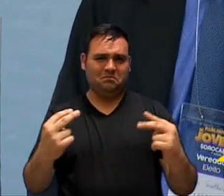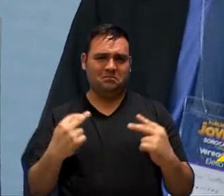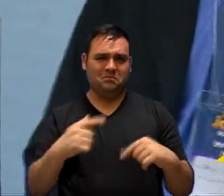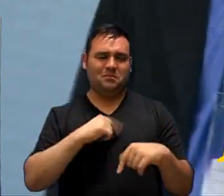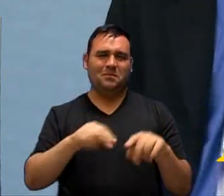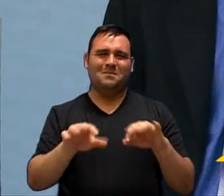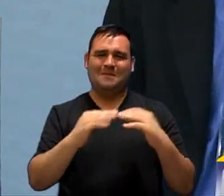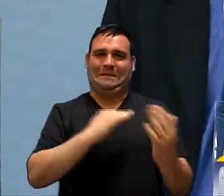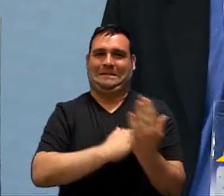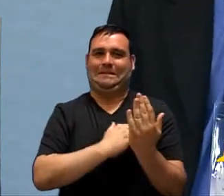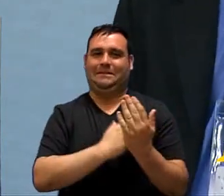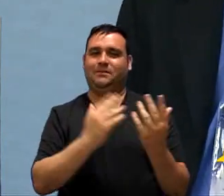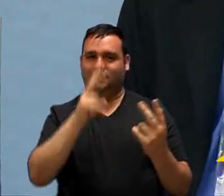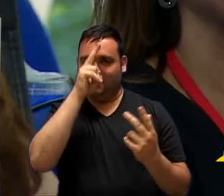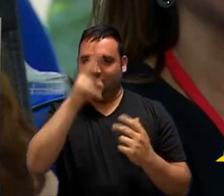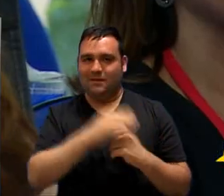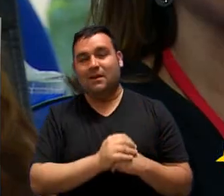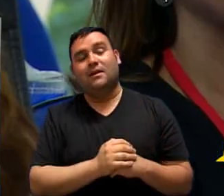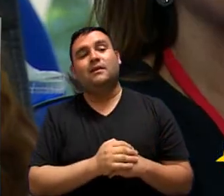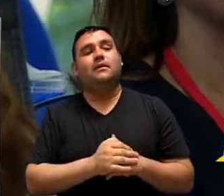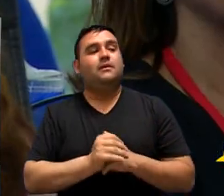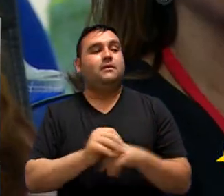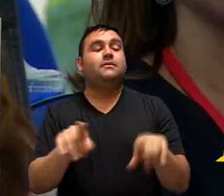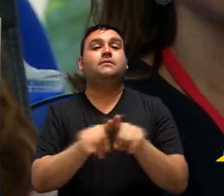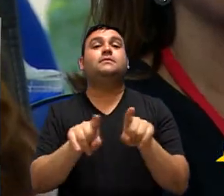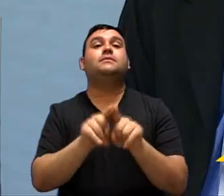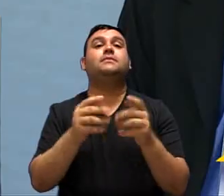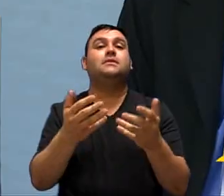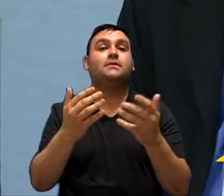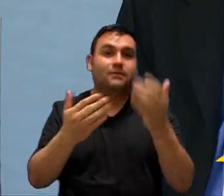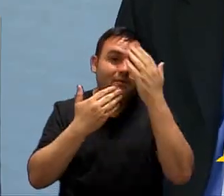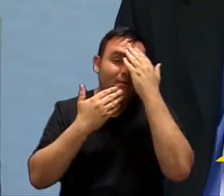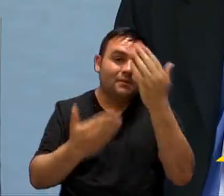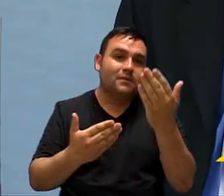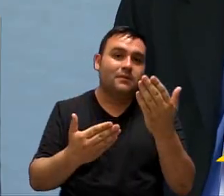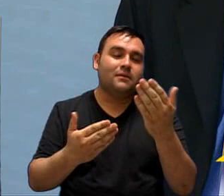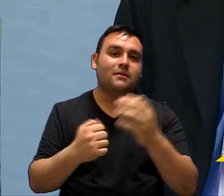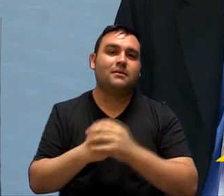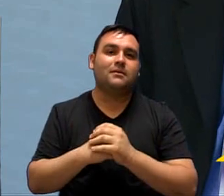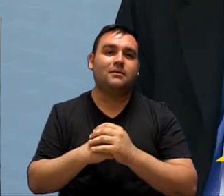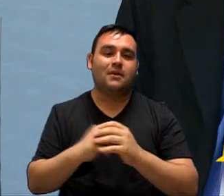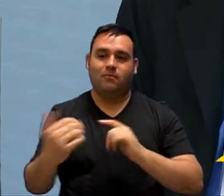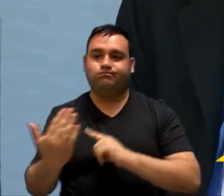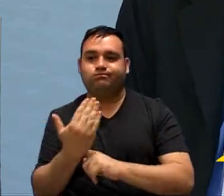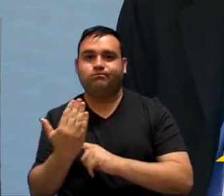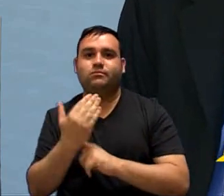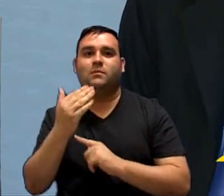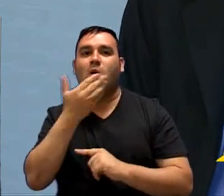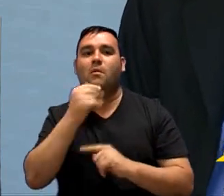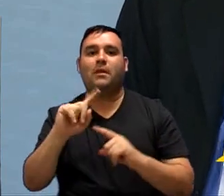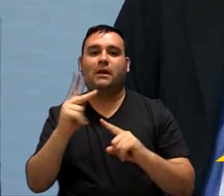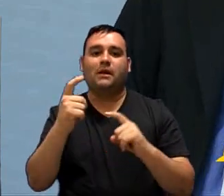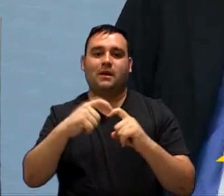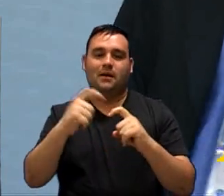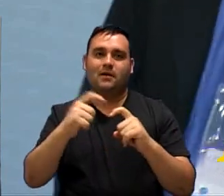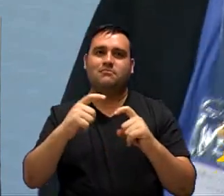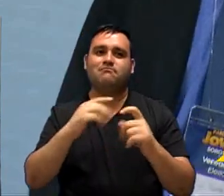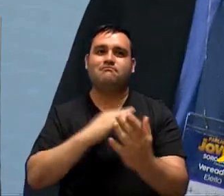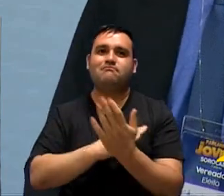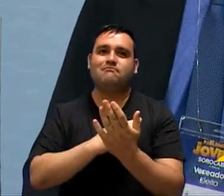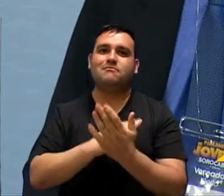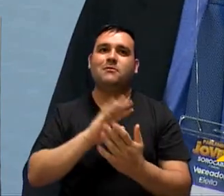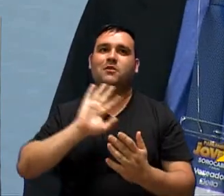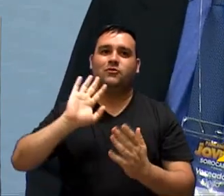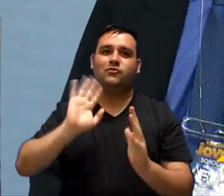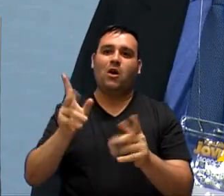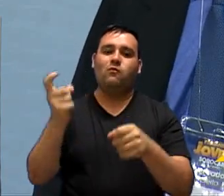Ele ajudou bastante a gente. E queria agradecer os assessores do Dr. Hélio, que já foram para